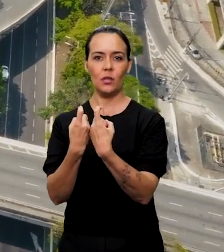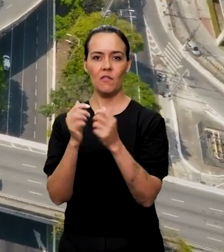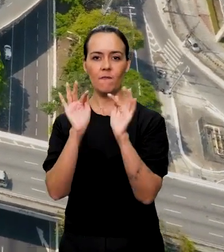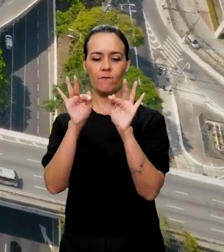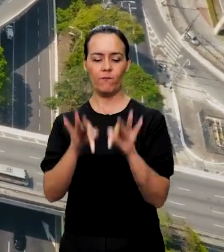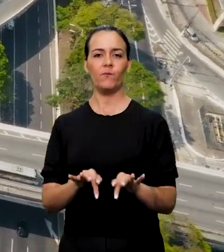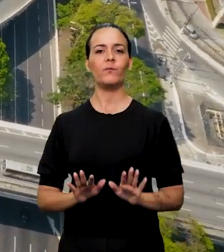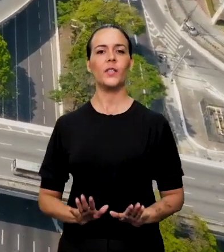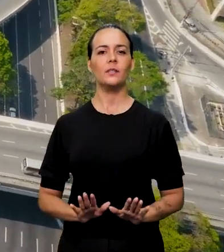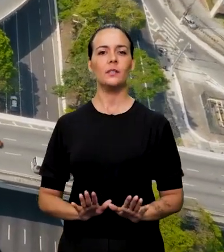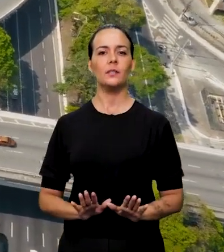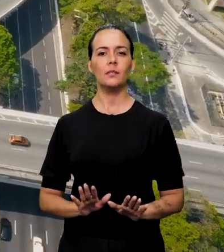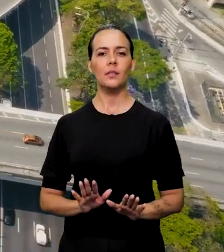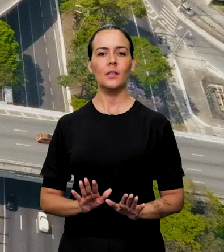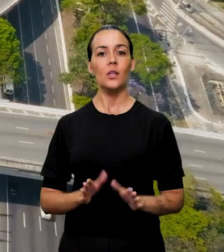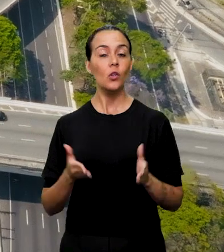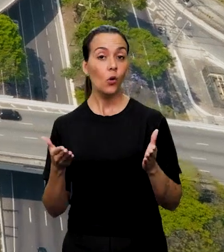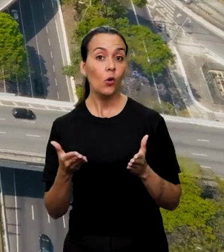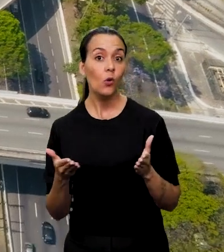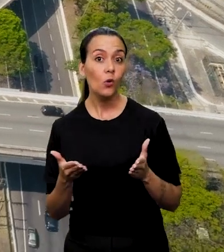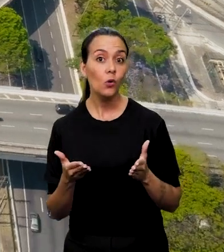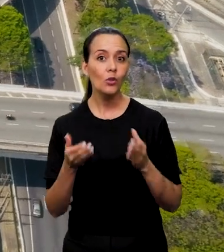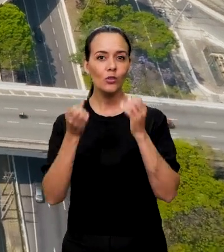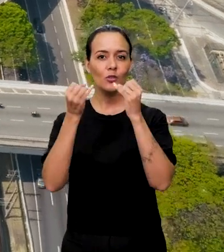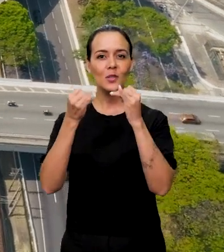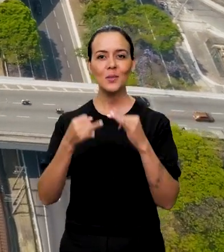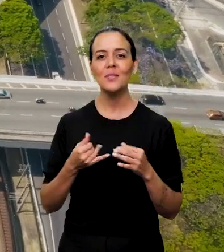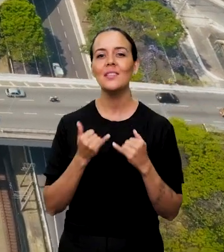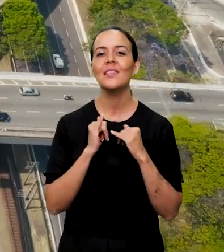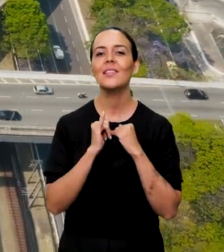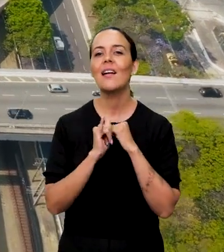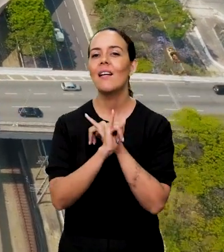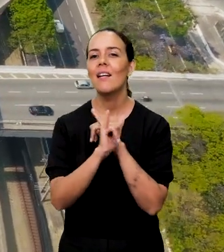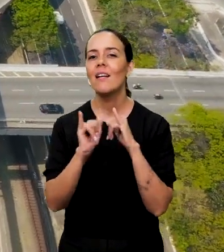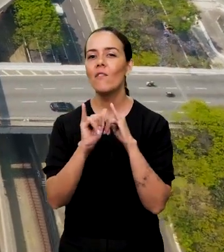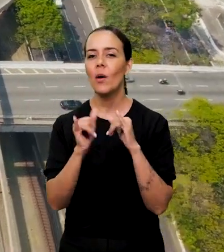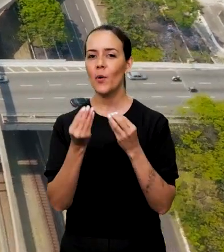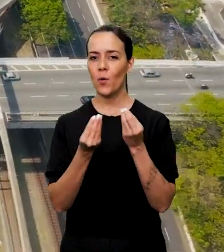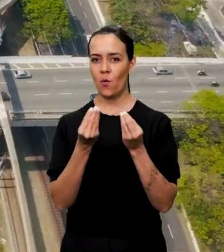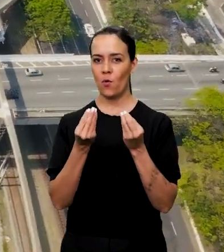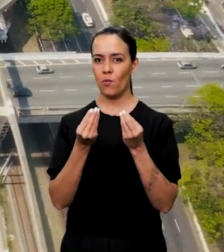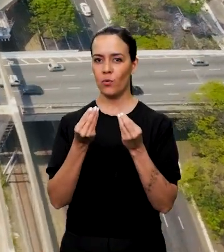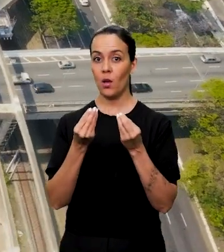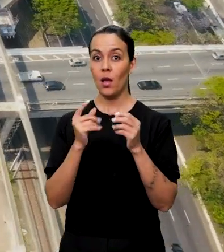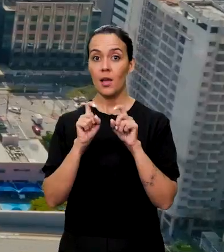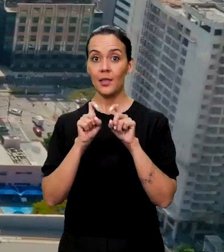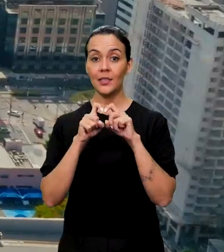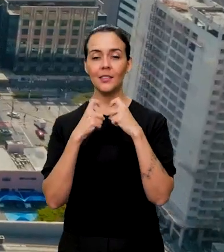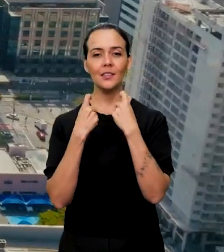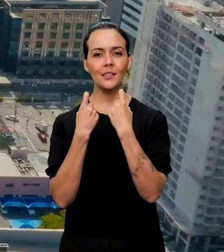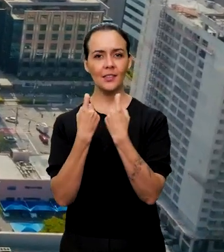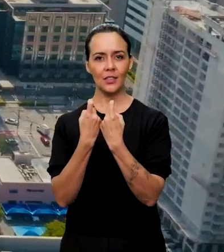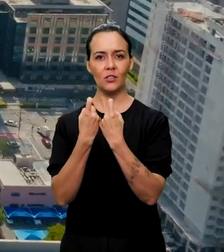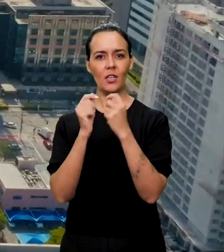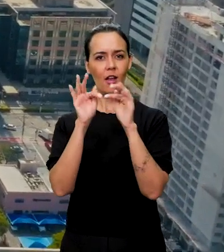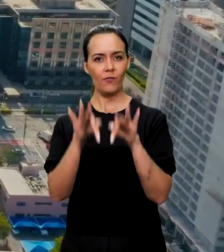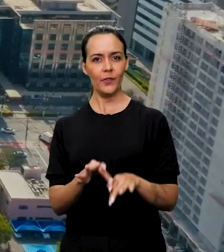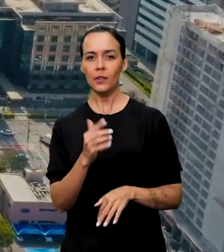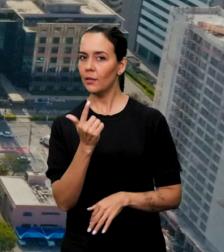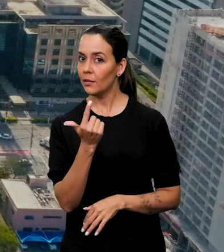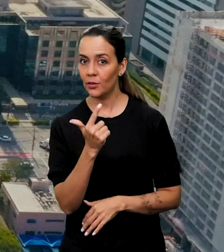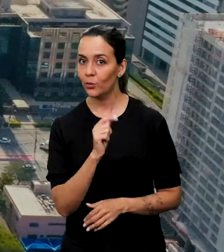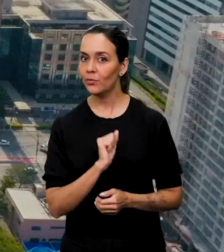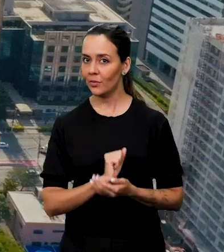Gita Grindeberg. Hoje a tendência é dizer que não. Antropóloga, cientista social e professora. A sexualidade não se esgota na velhice,